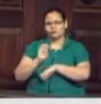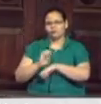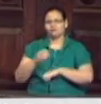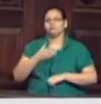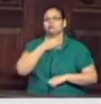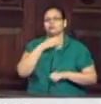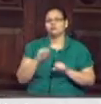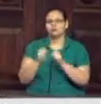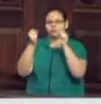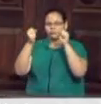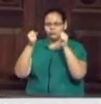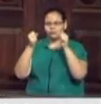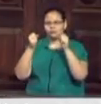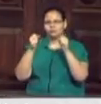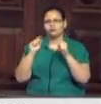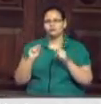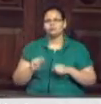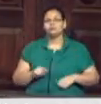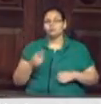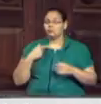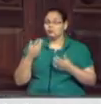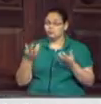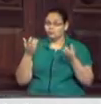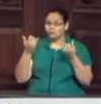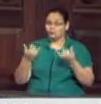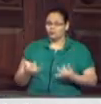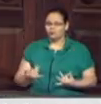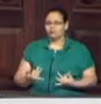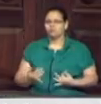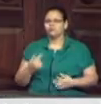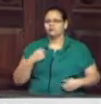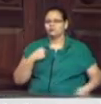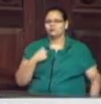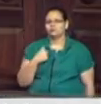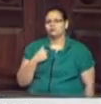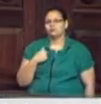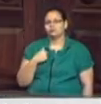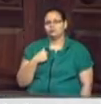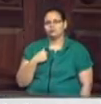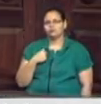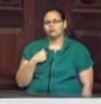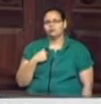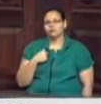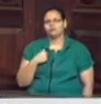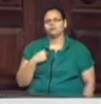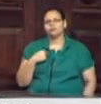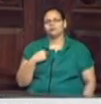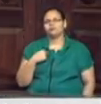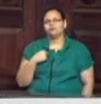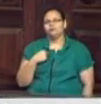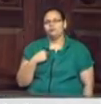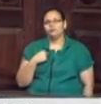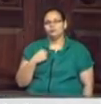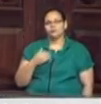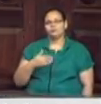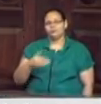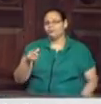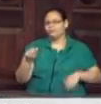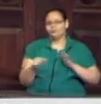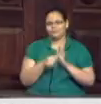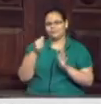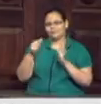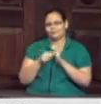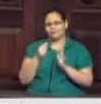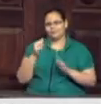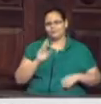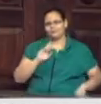E quero me referir sobre isso. Eu serei, possivelmente, o primeiro